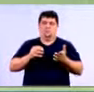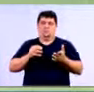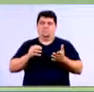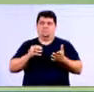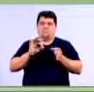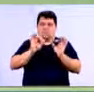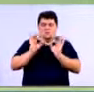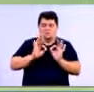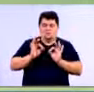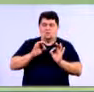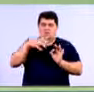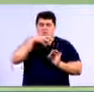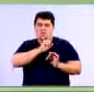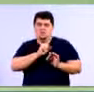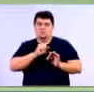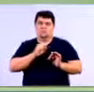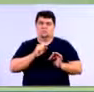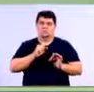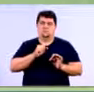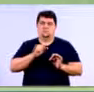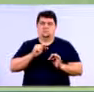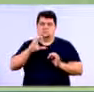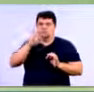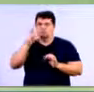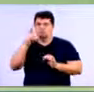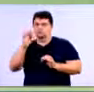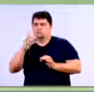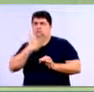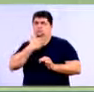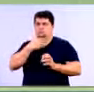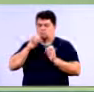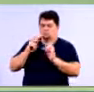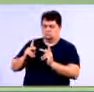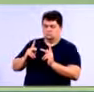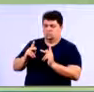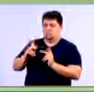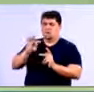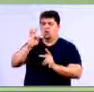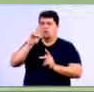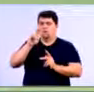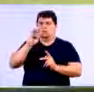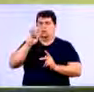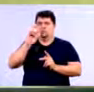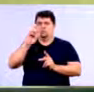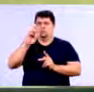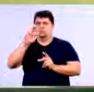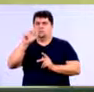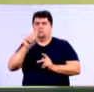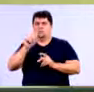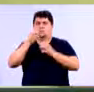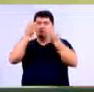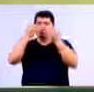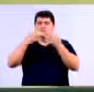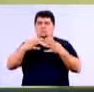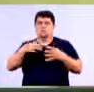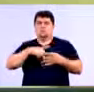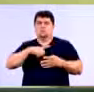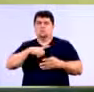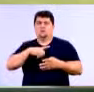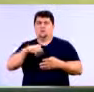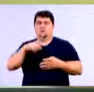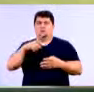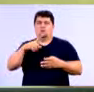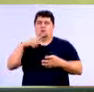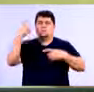montar a fórmula rapidinho, Denise, está tudo bem aí no chat? No chat, gente, a tutora Kelly de Colorado Oeste disse que os alunos estão atentos, mas também